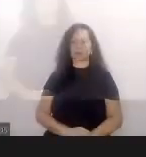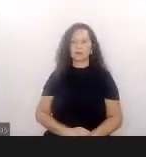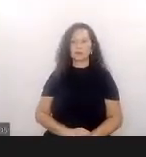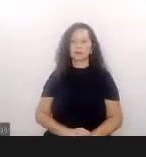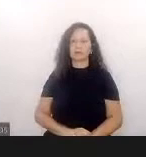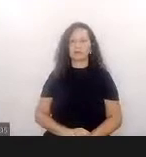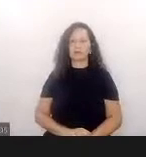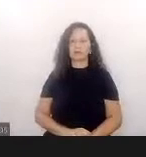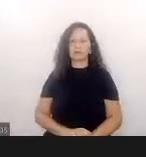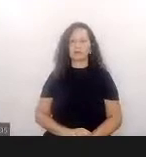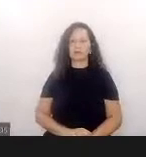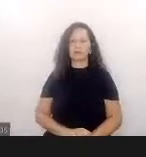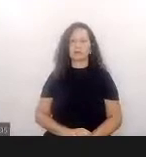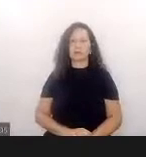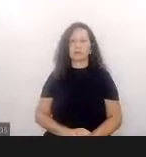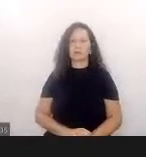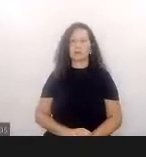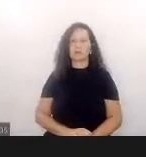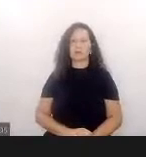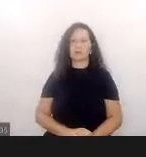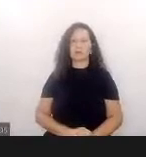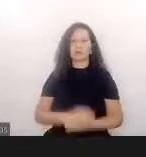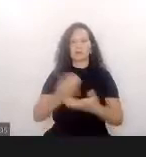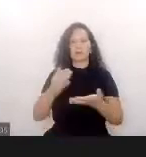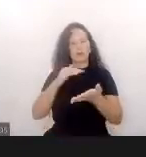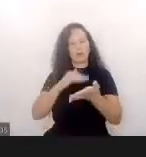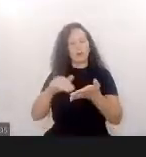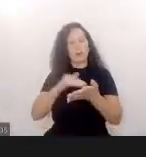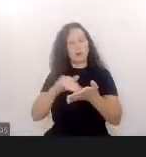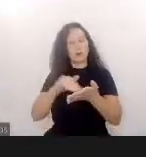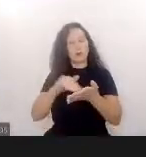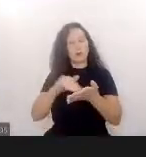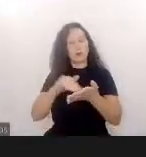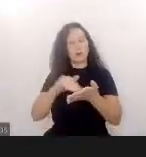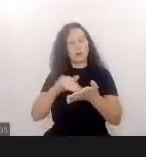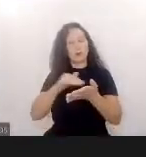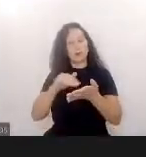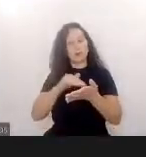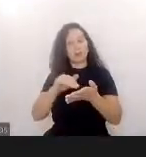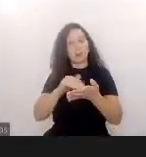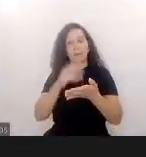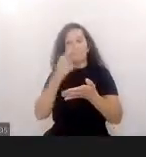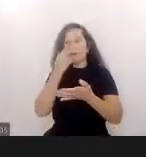Estava dando uma mensagem aqui de áudio settings não funcionando. Saiu o áudio?